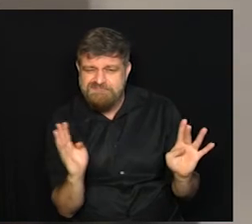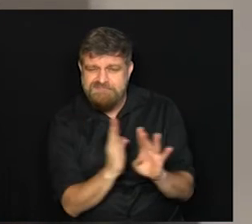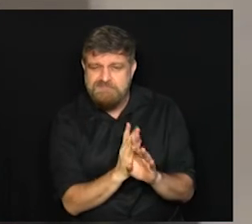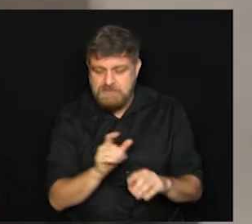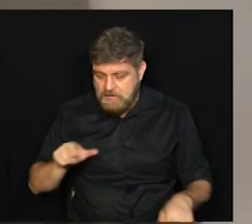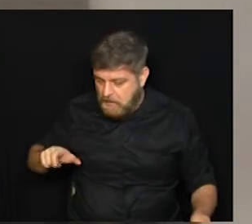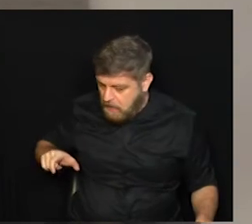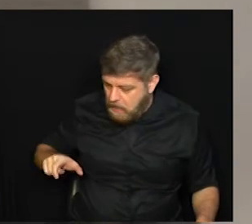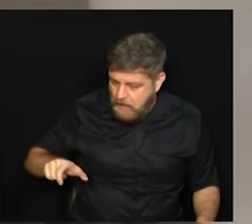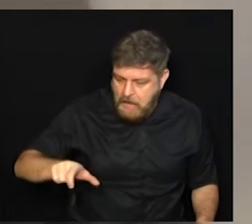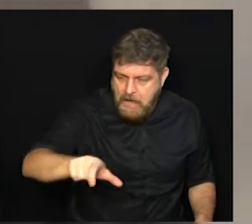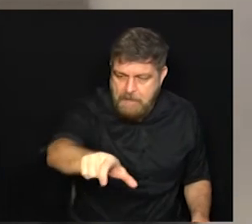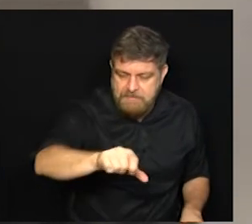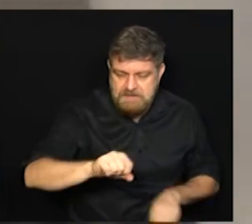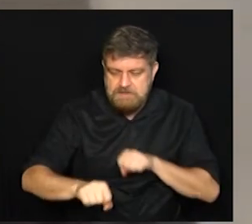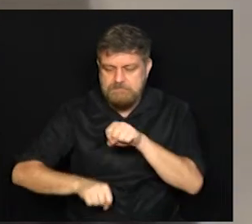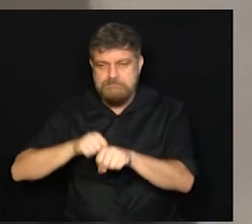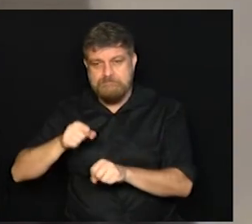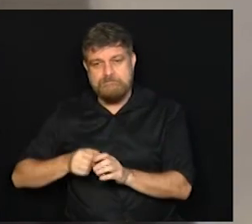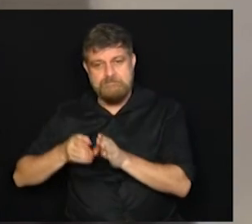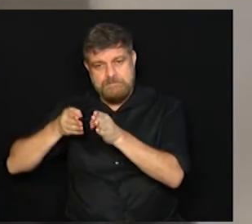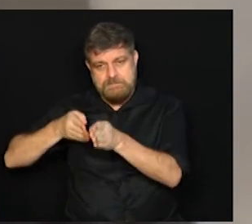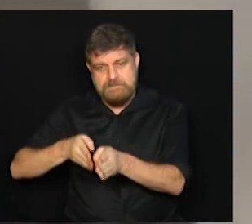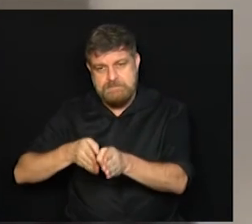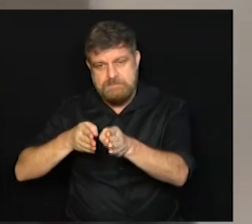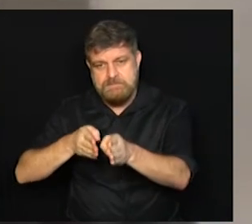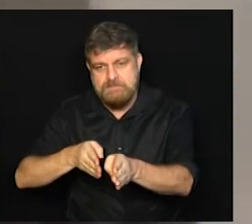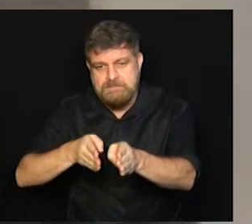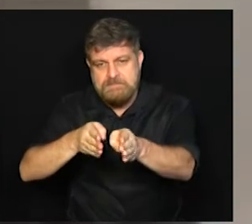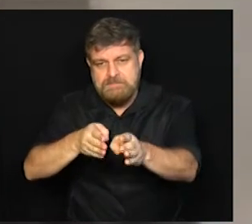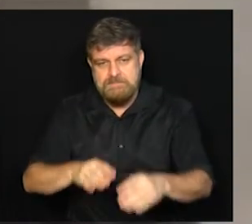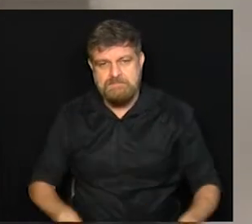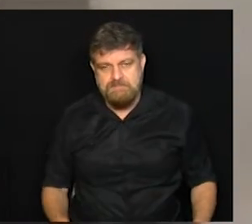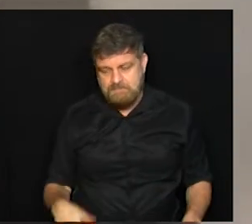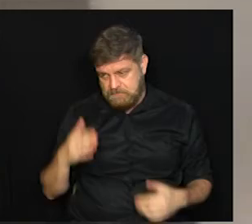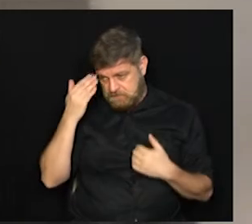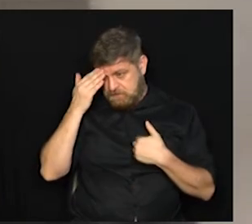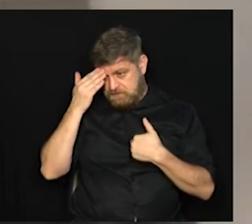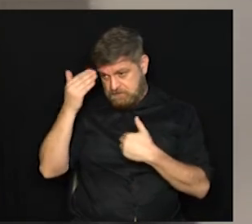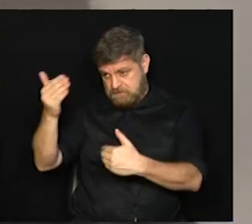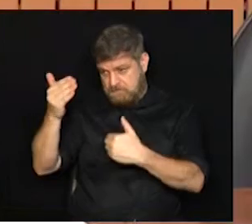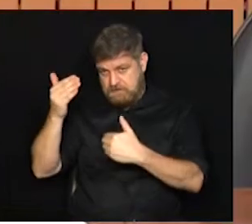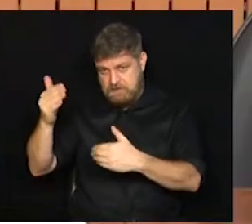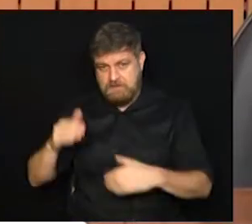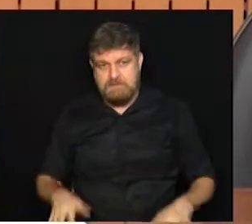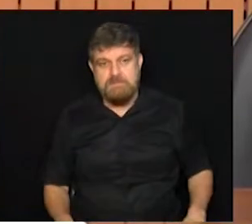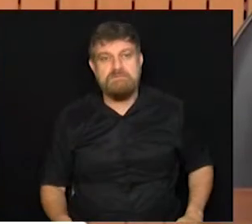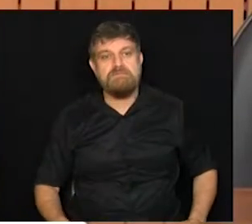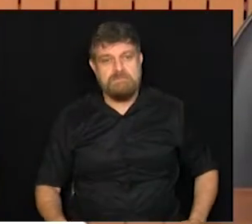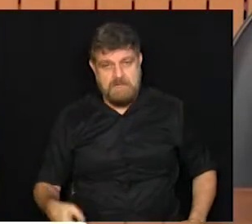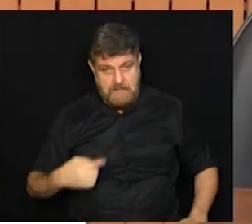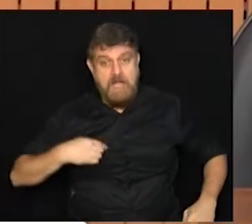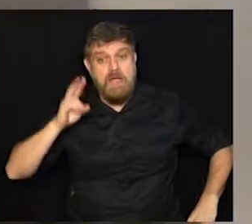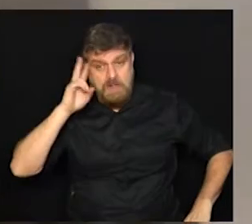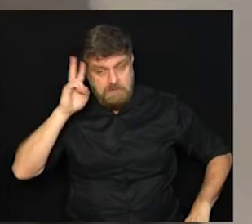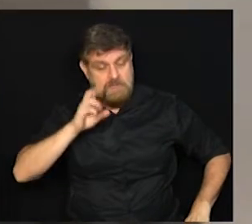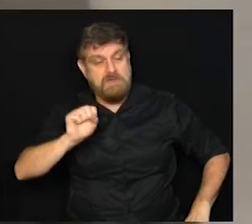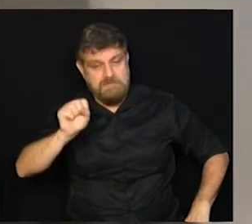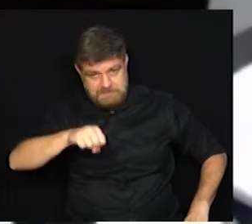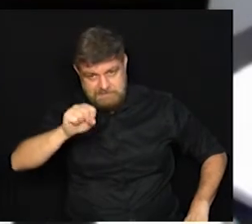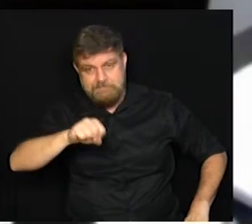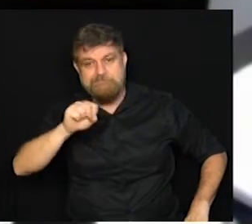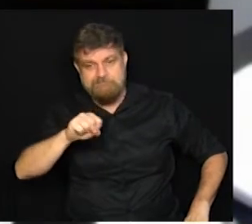repente, é um bom momento para a gente liberar de novo aquela faixa. Obrigado. Eu me lembro, sim, viu,